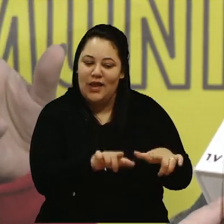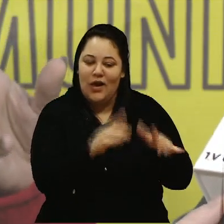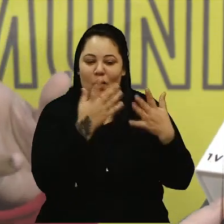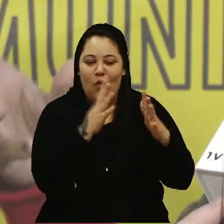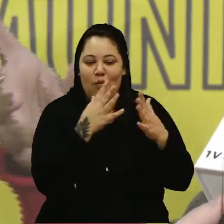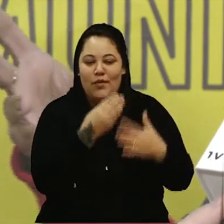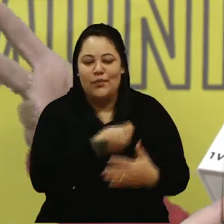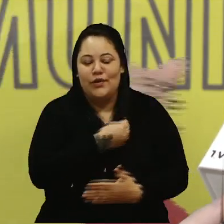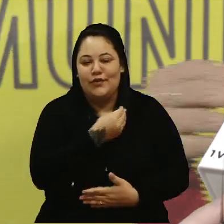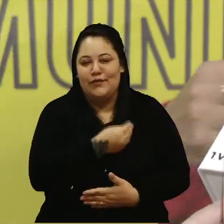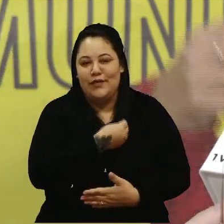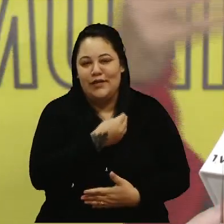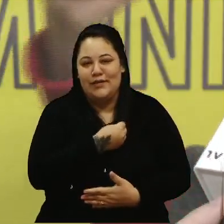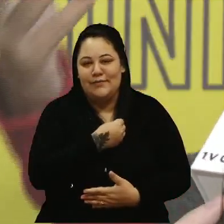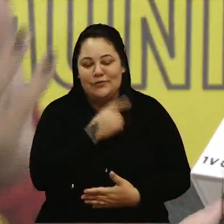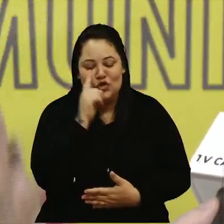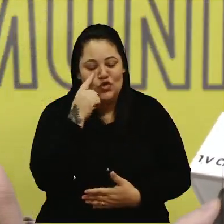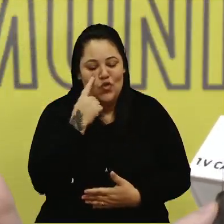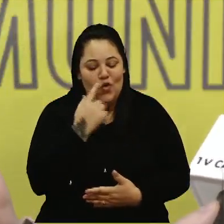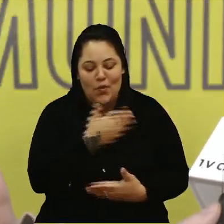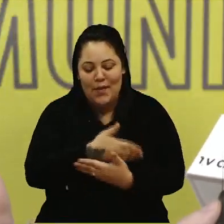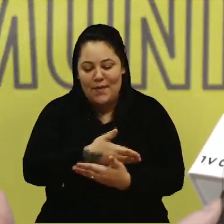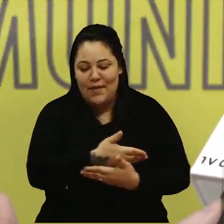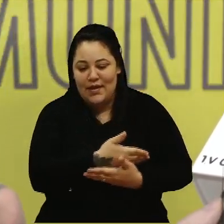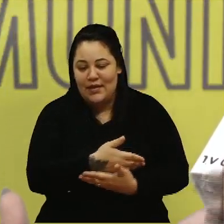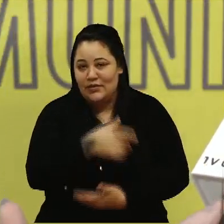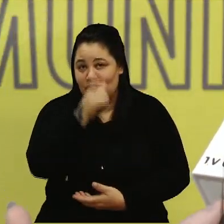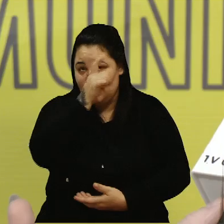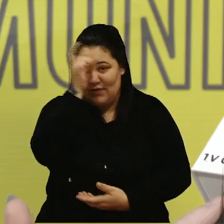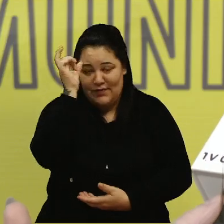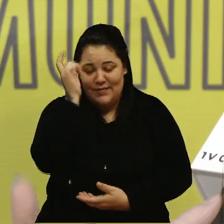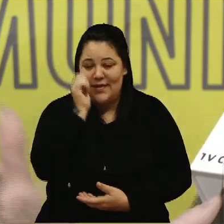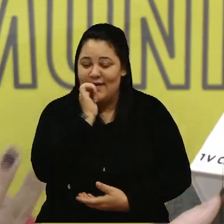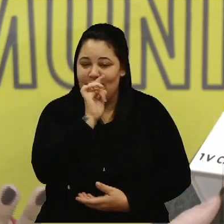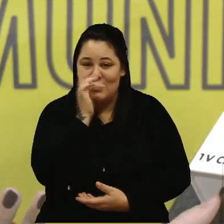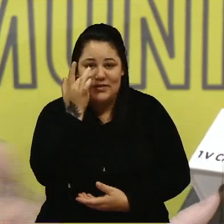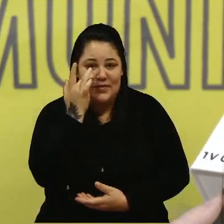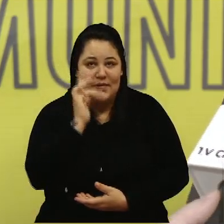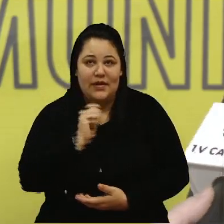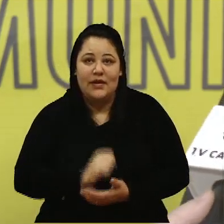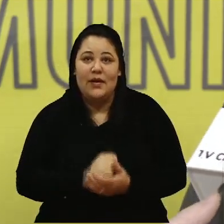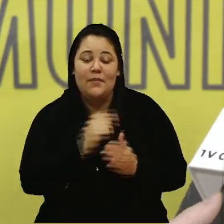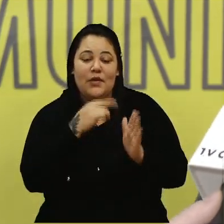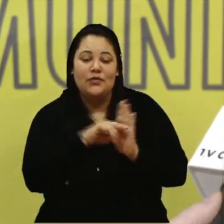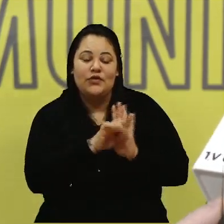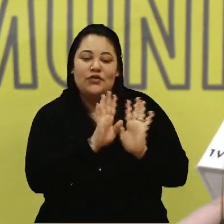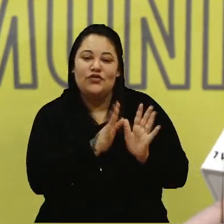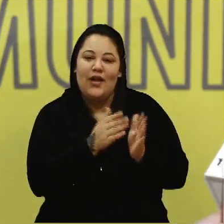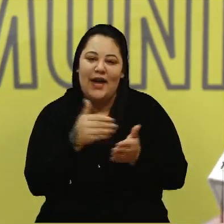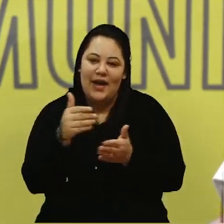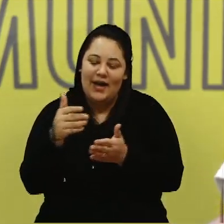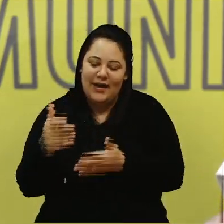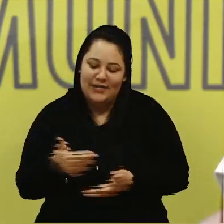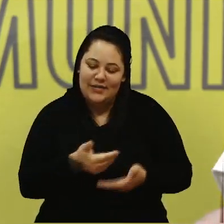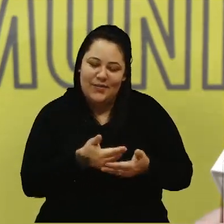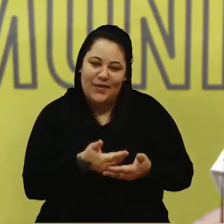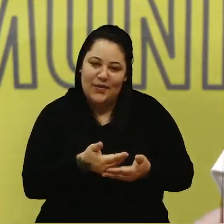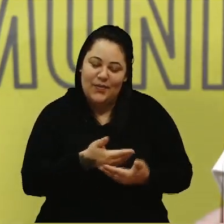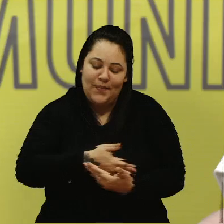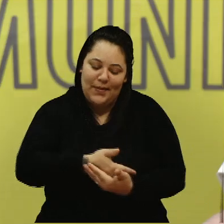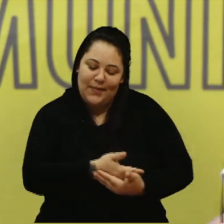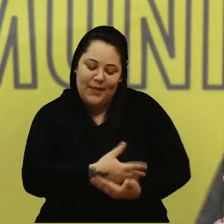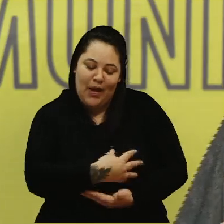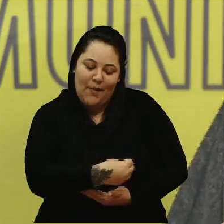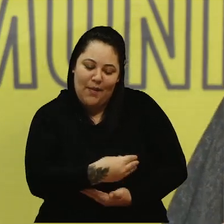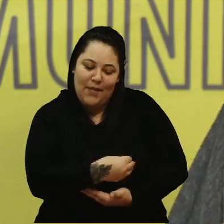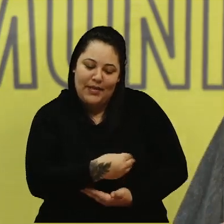seus bebês, ou de uma enfermeira que não estava informada disso, vim perguntar se ela já tinha recebido seu bebezinho para amamentar,